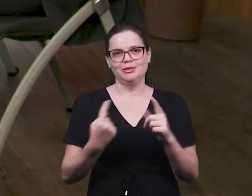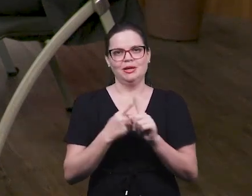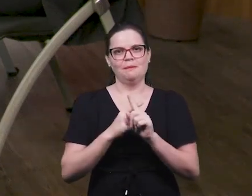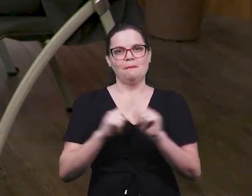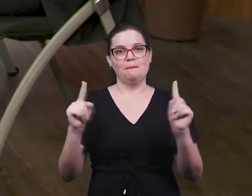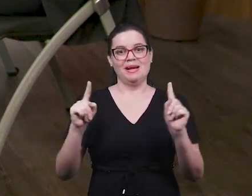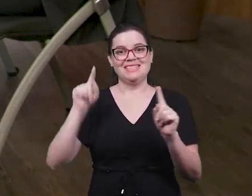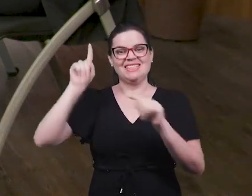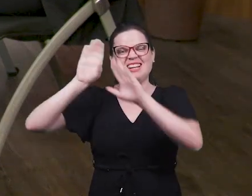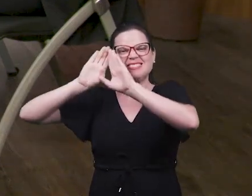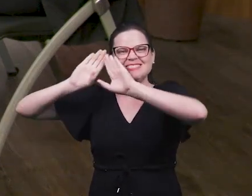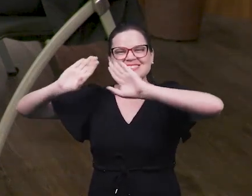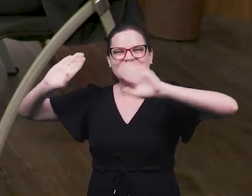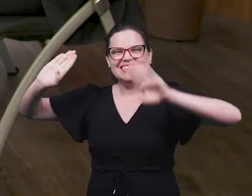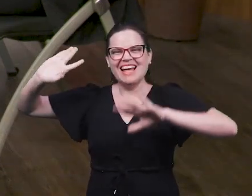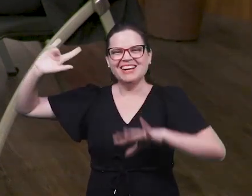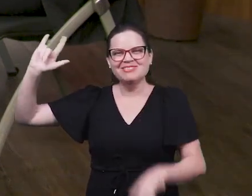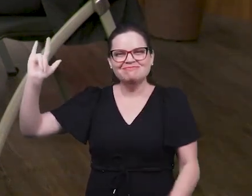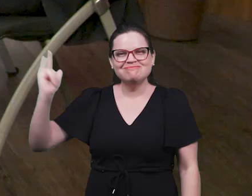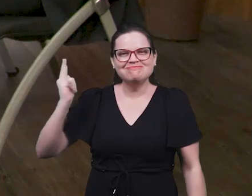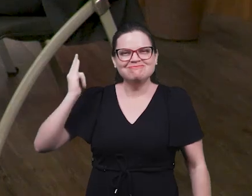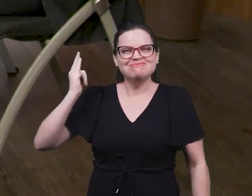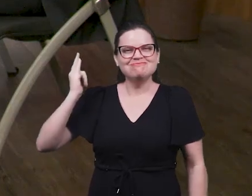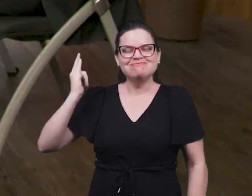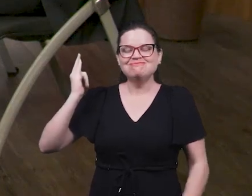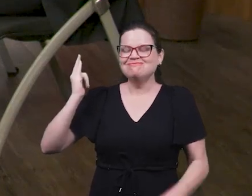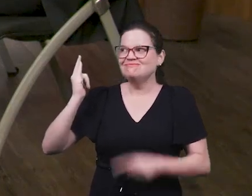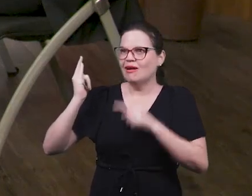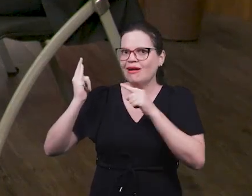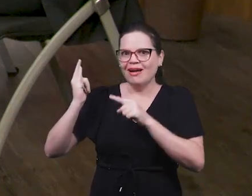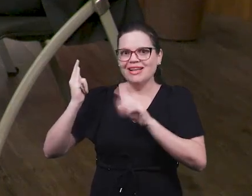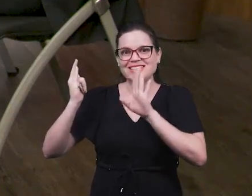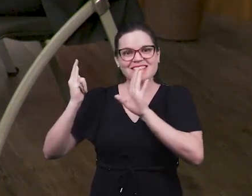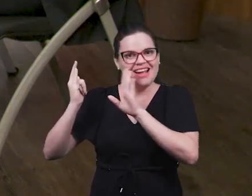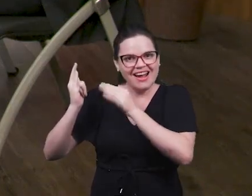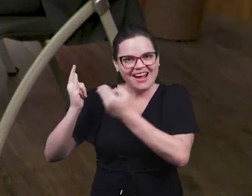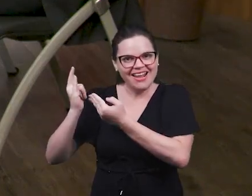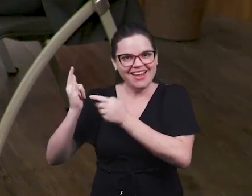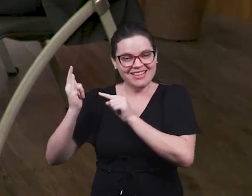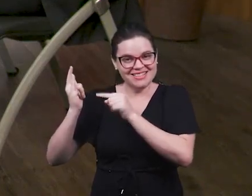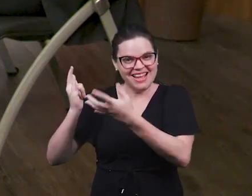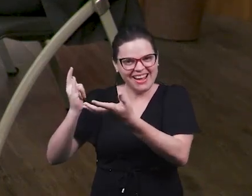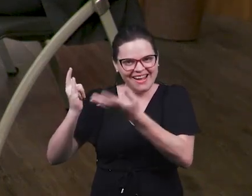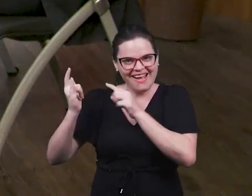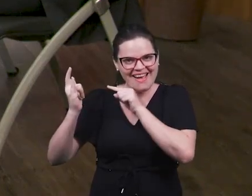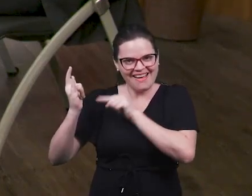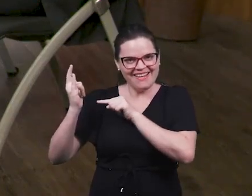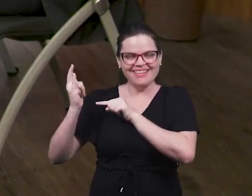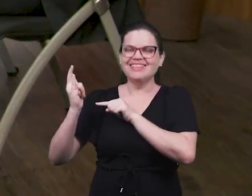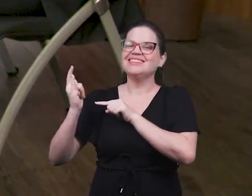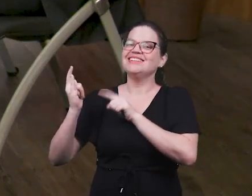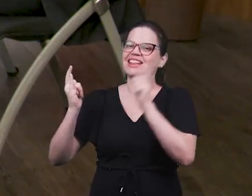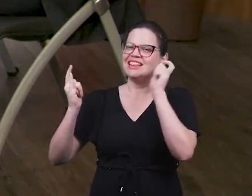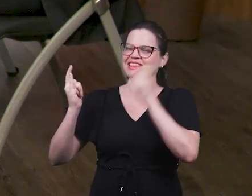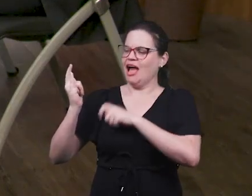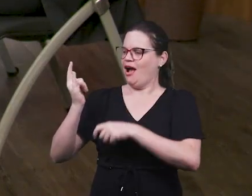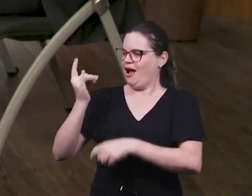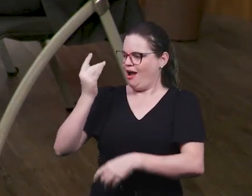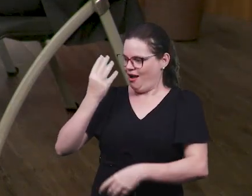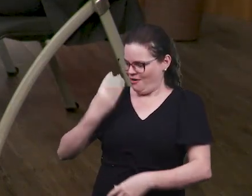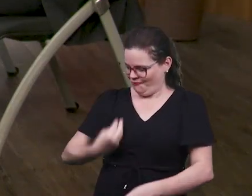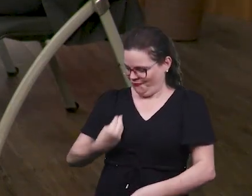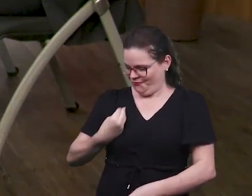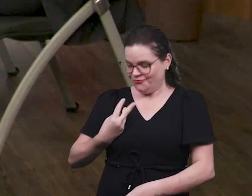de Jesus que veio da eternidade, Glória a Deus. quem crê e vive por esse amor tem a vida